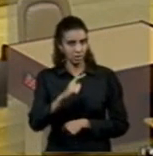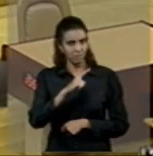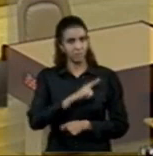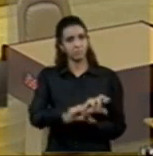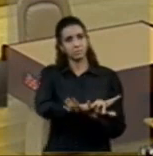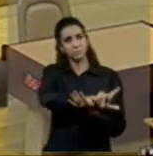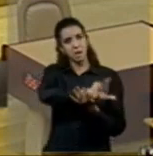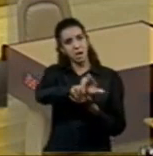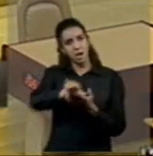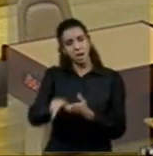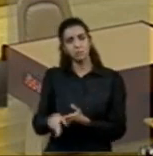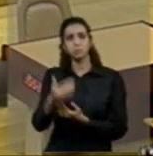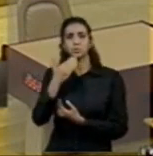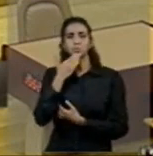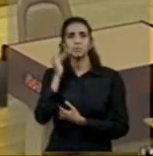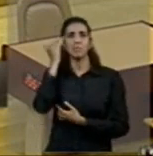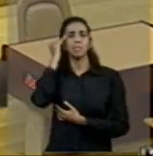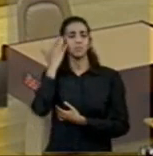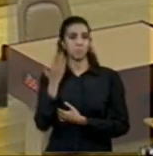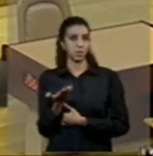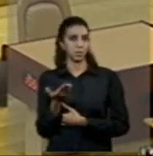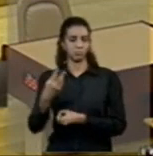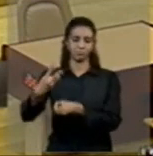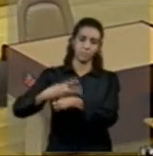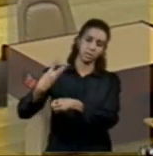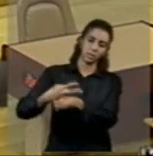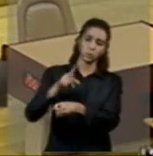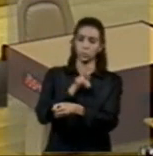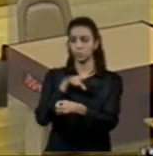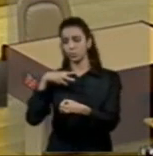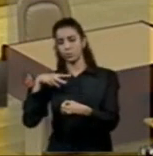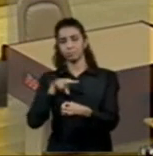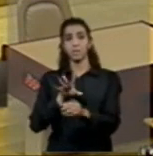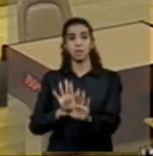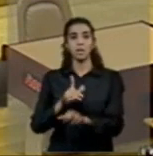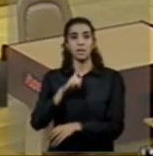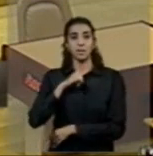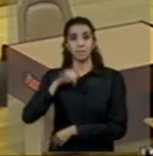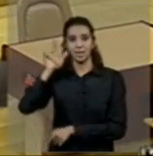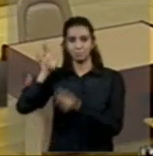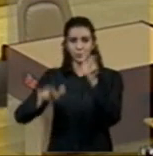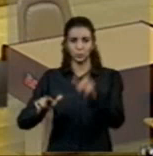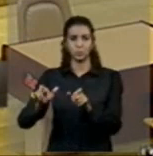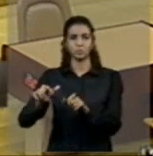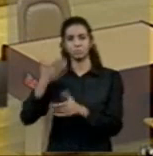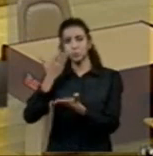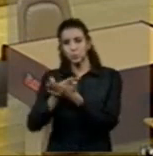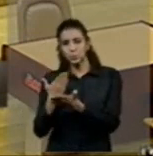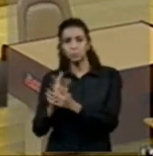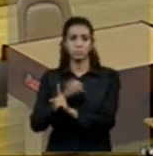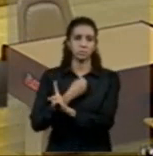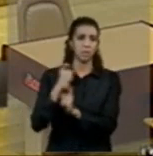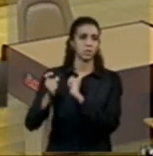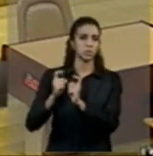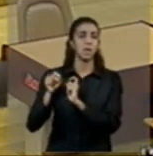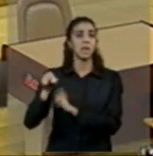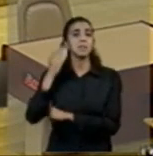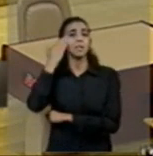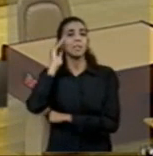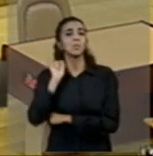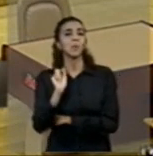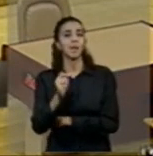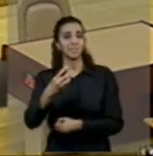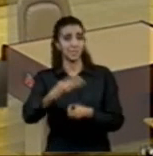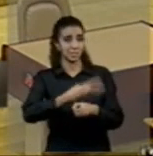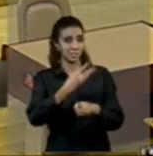diversos olhares a seu respeito. Certamente, economistas, sociólogos do trabalho e administradores encaram a